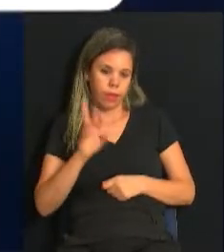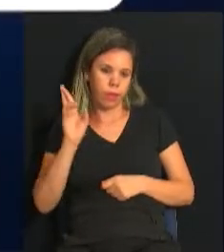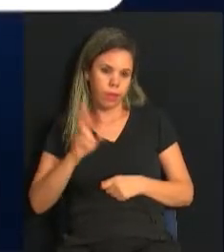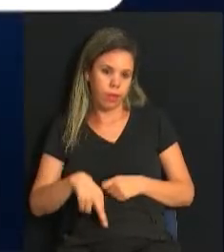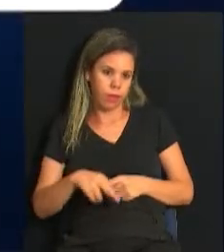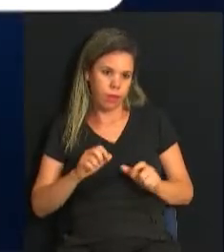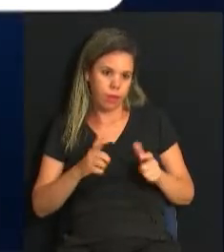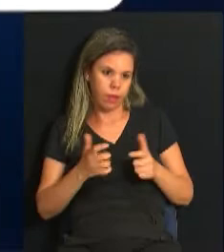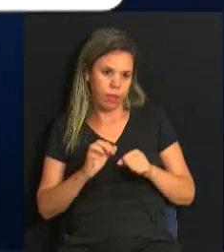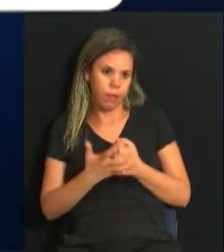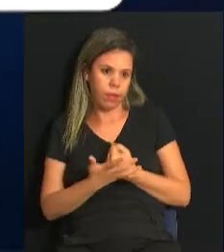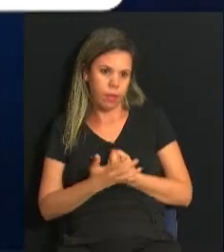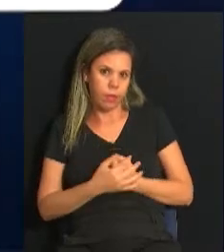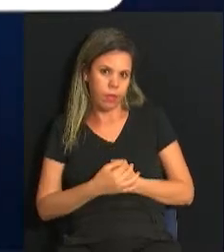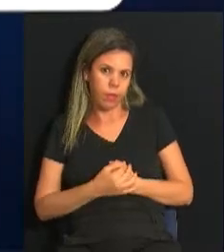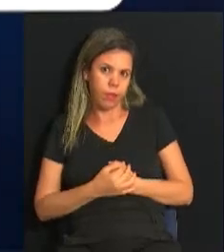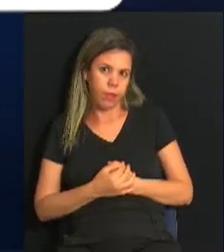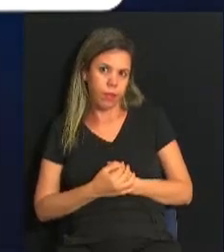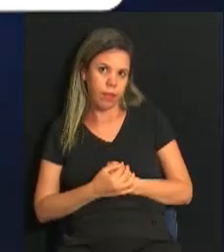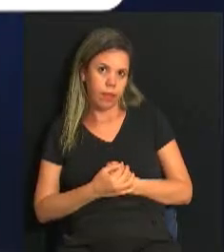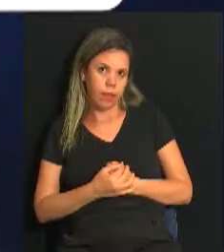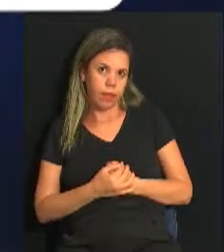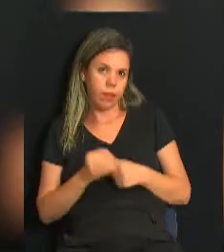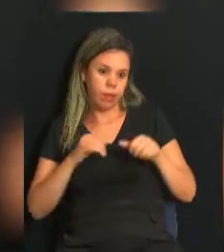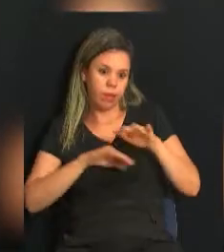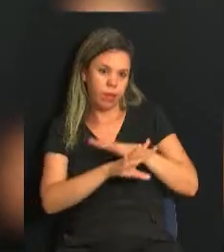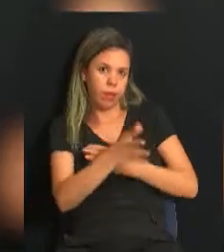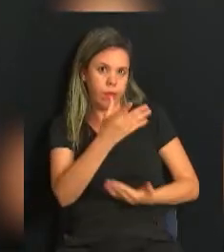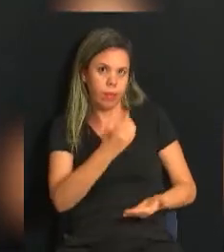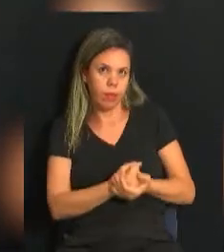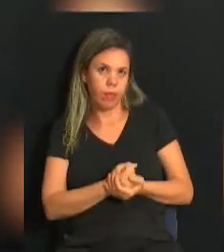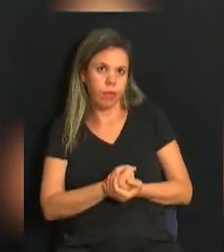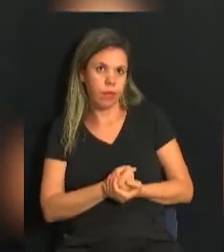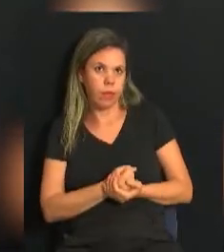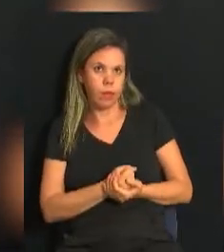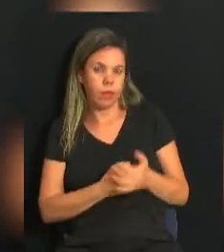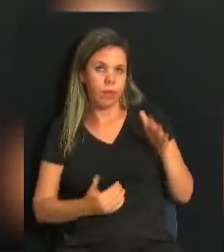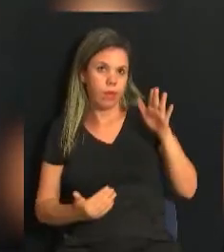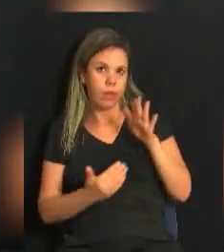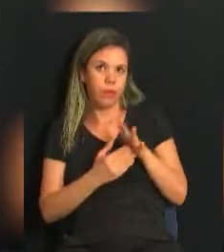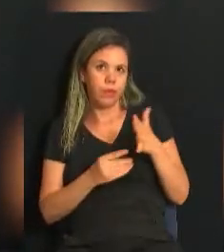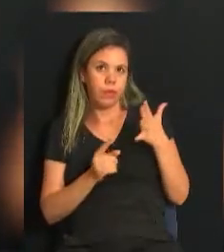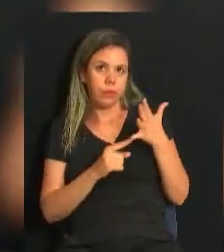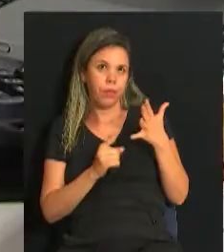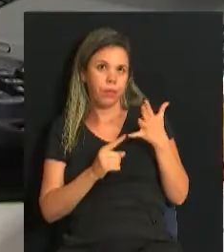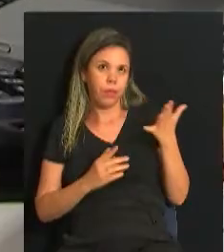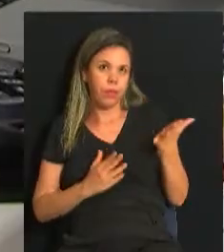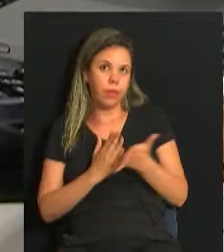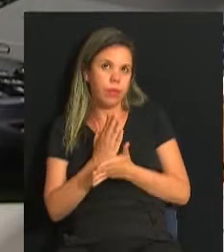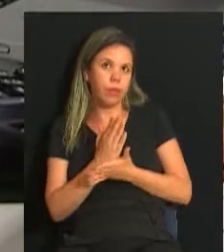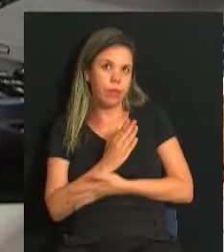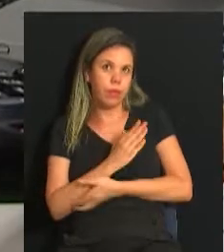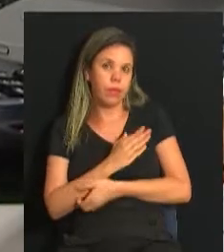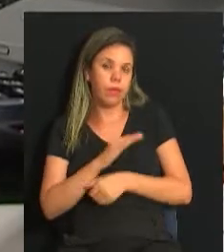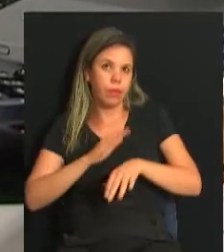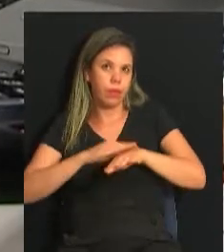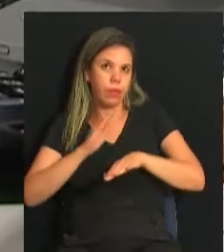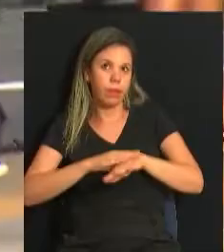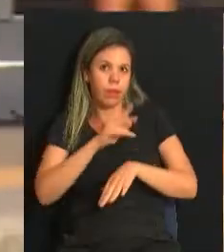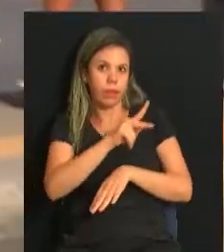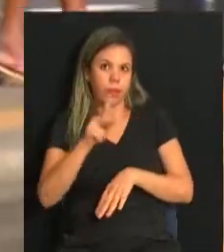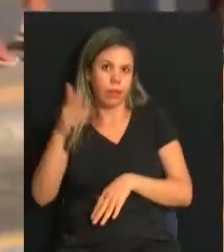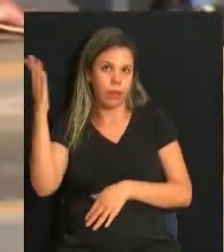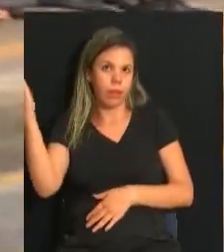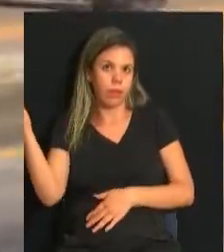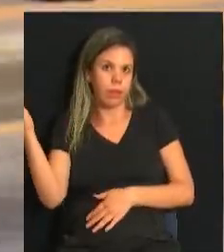razão da pandemia de covid-19 foram arquivados já último item foi aprovado de autoria do Professor